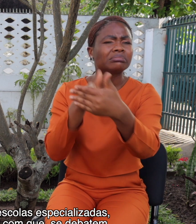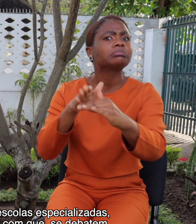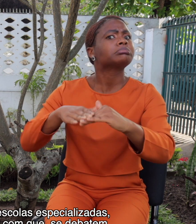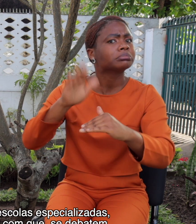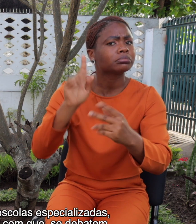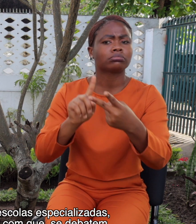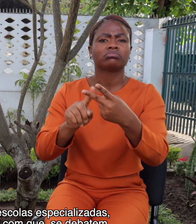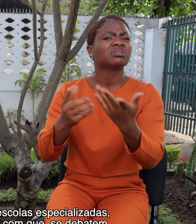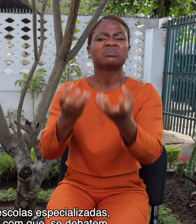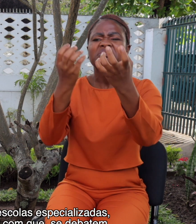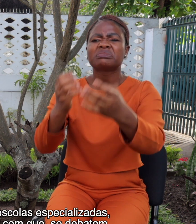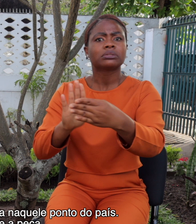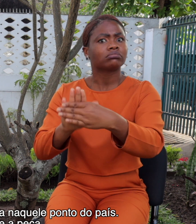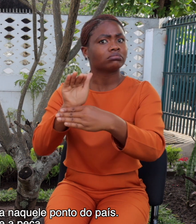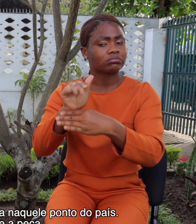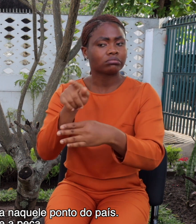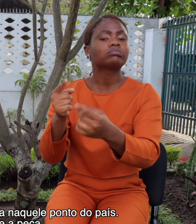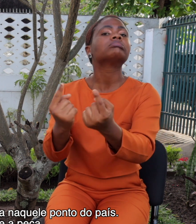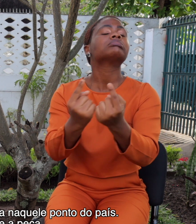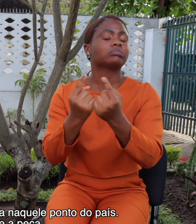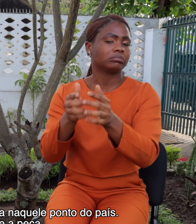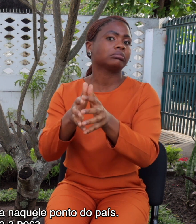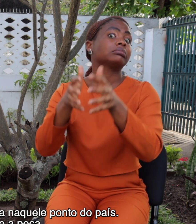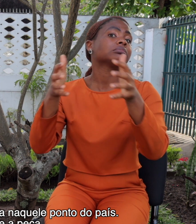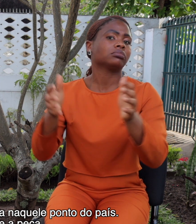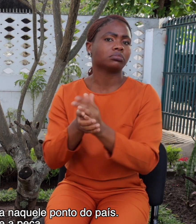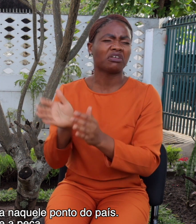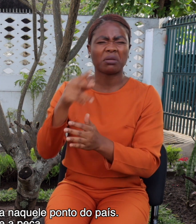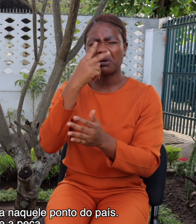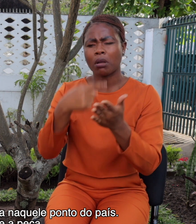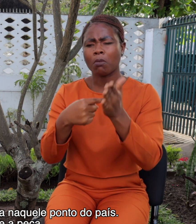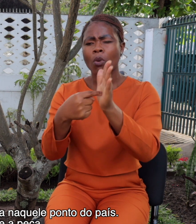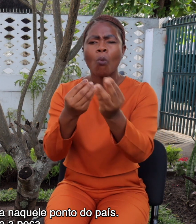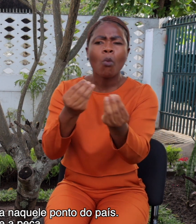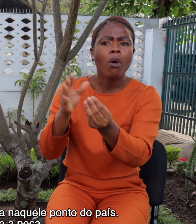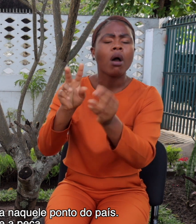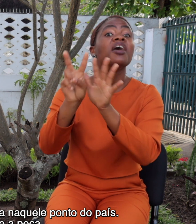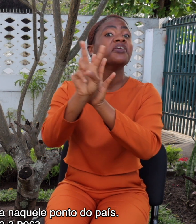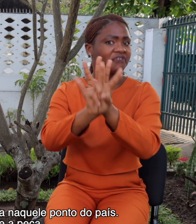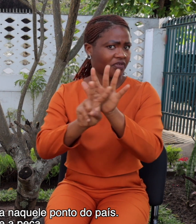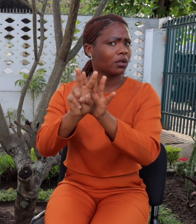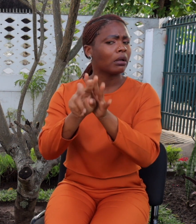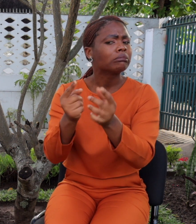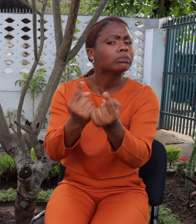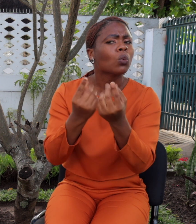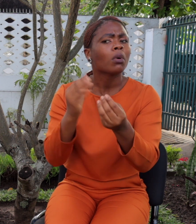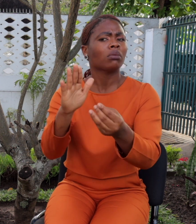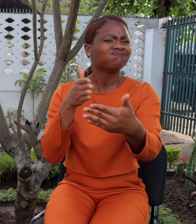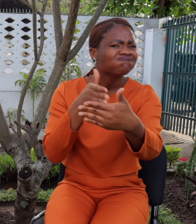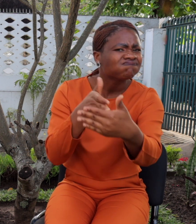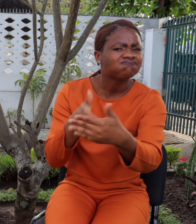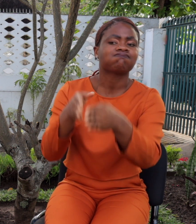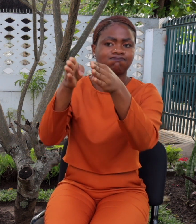dos desafios com que se debatem as pessoas com deficiência naquele ponto do país. Acompanhe a peça.